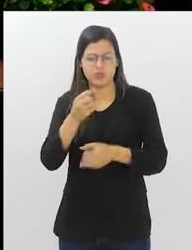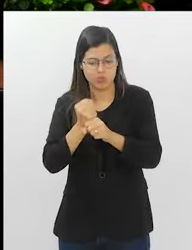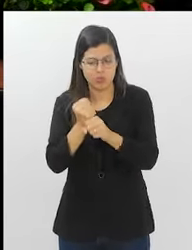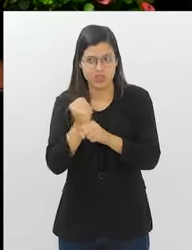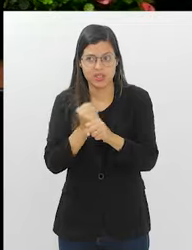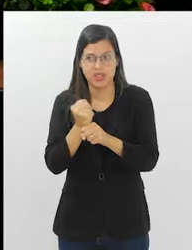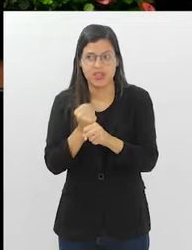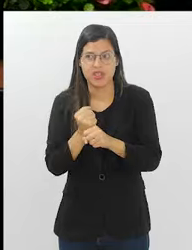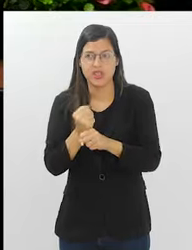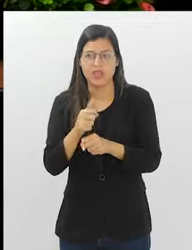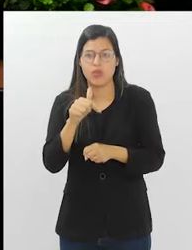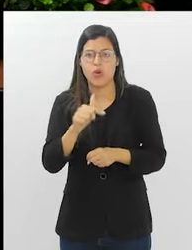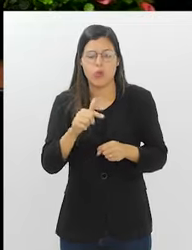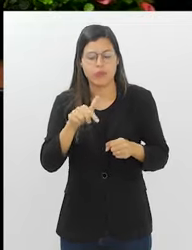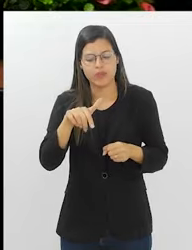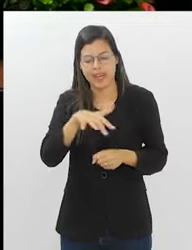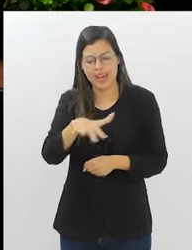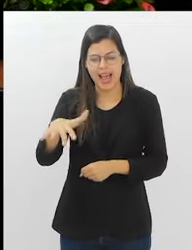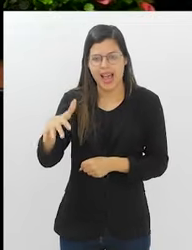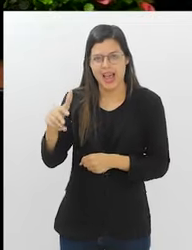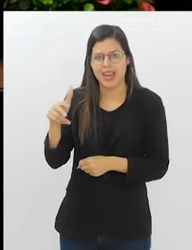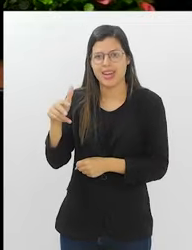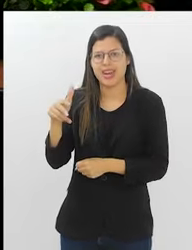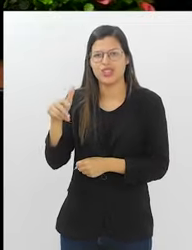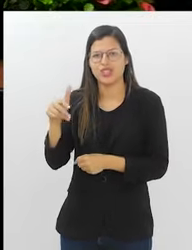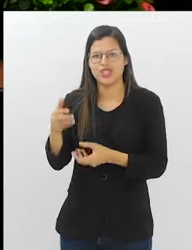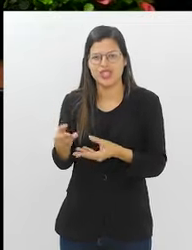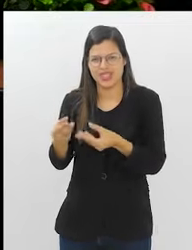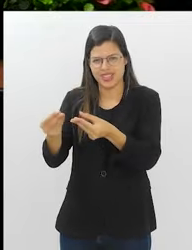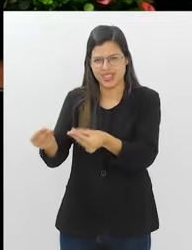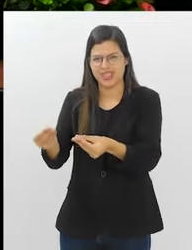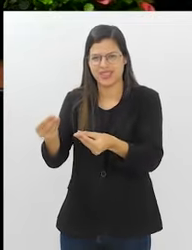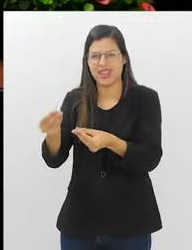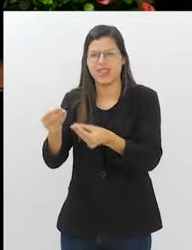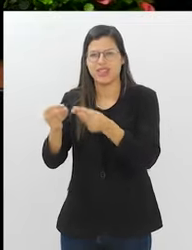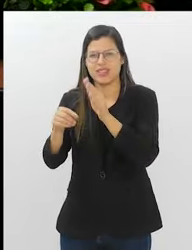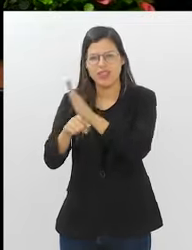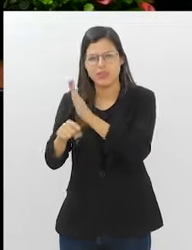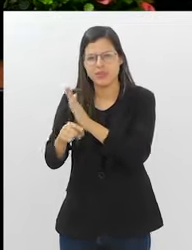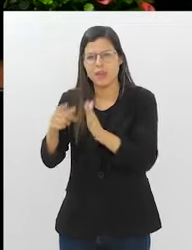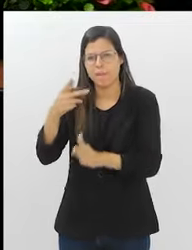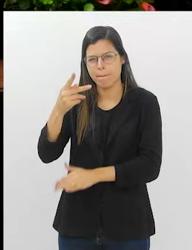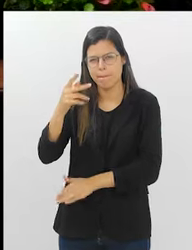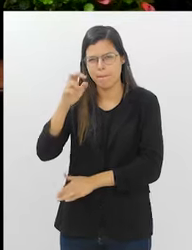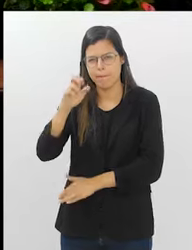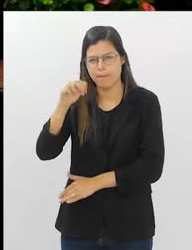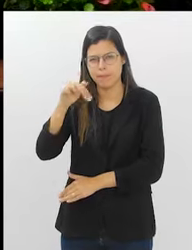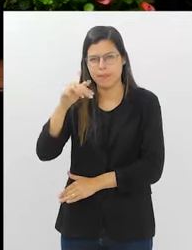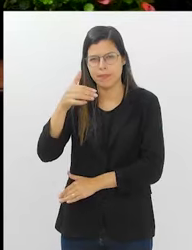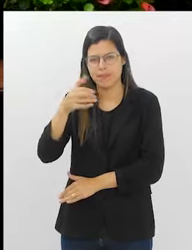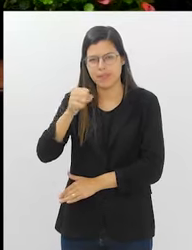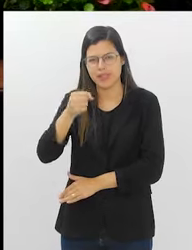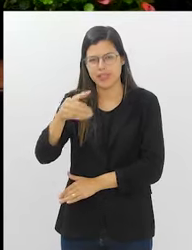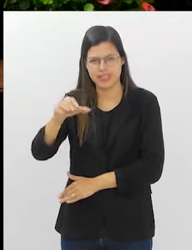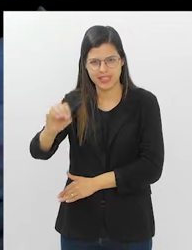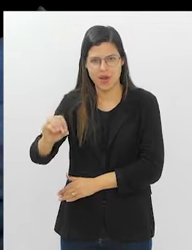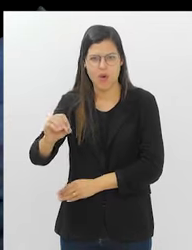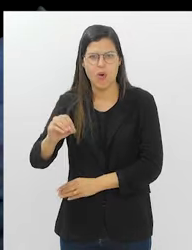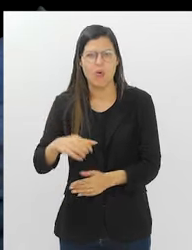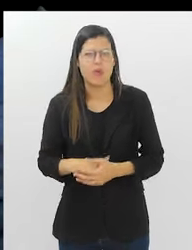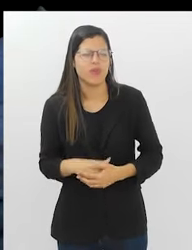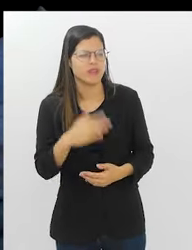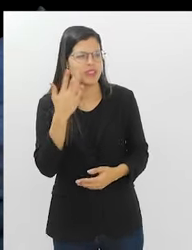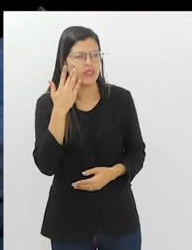parte, eu fui cedido ao fundo de pensão do banco. Então eu já não era muito bancário, era mais previdenciário, né? Bem a calhar, você não acha